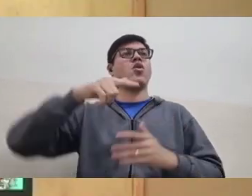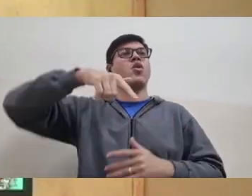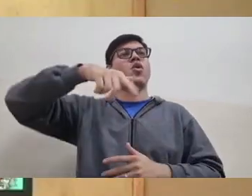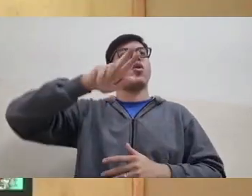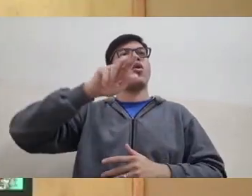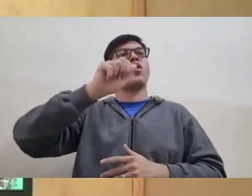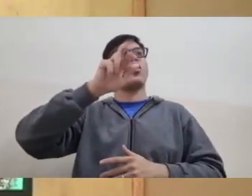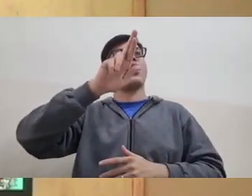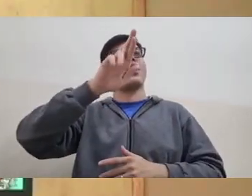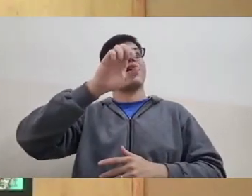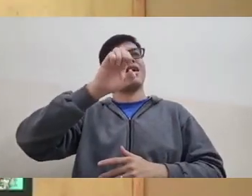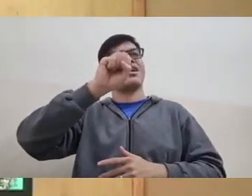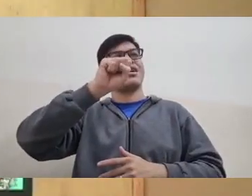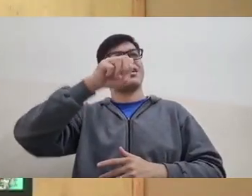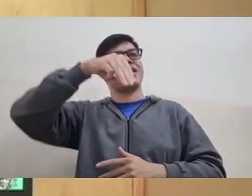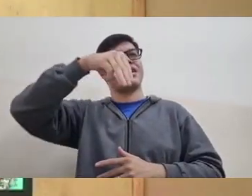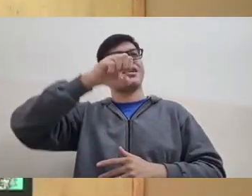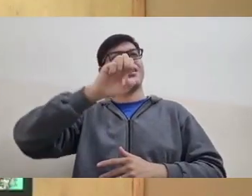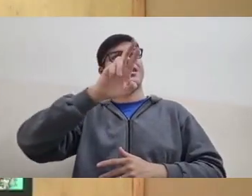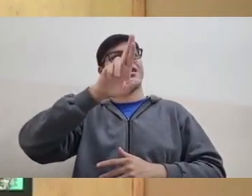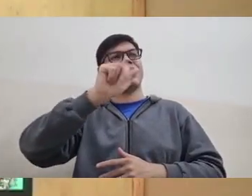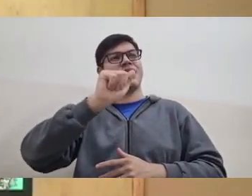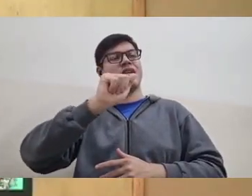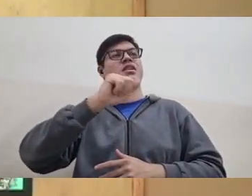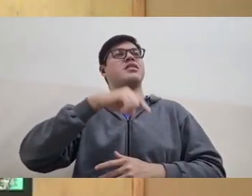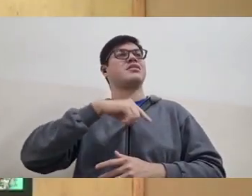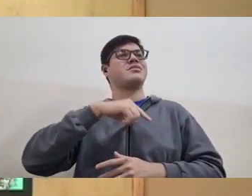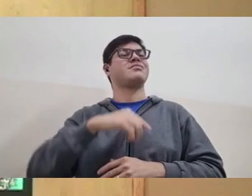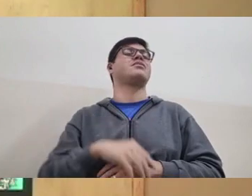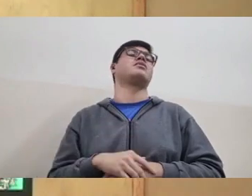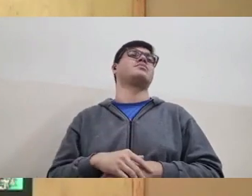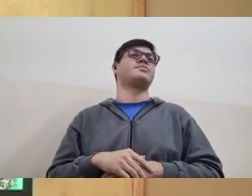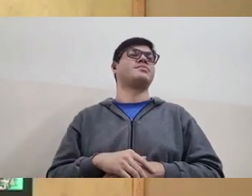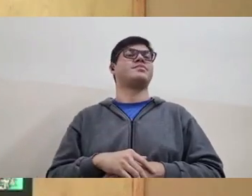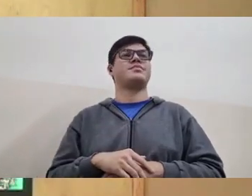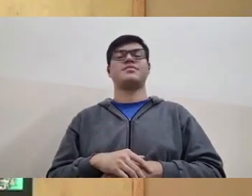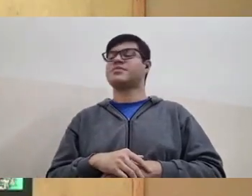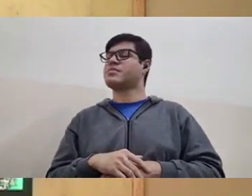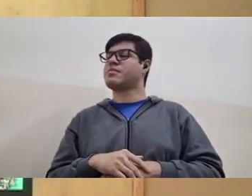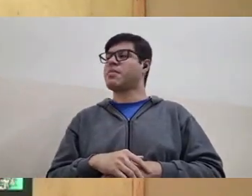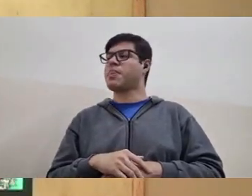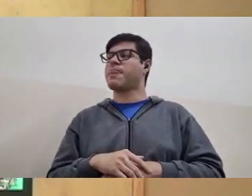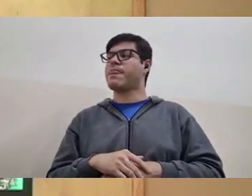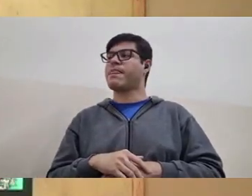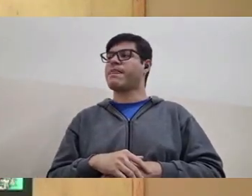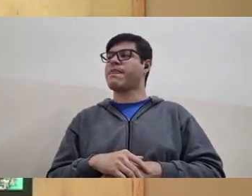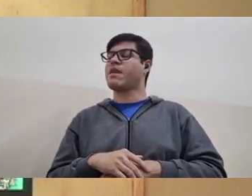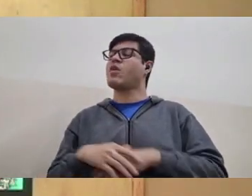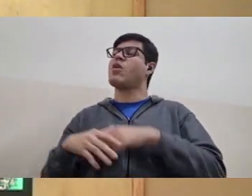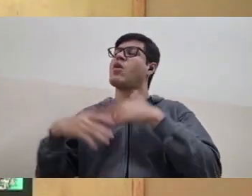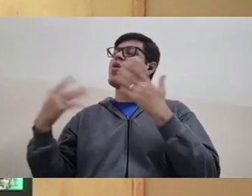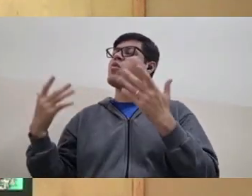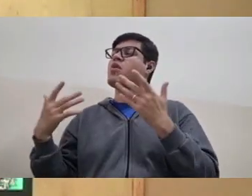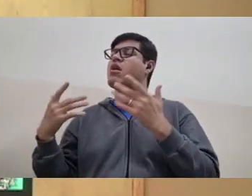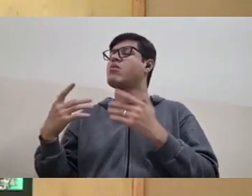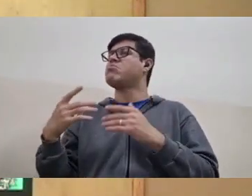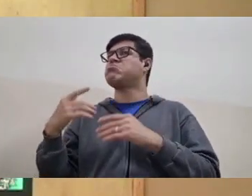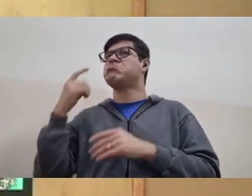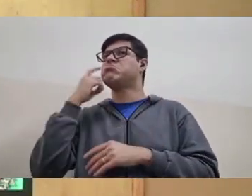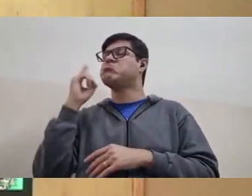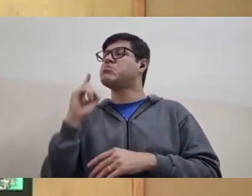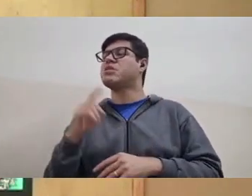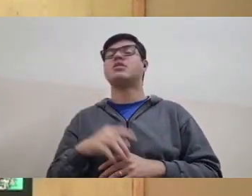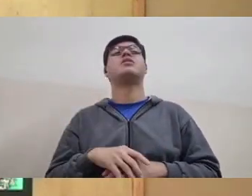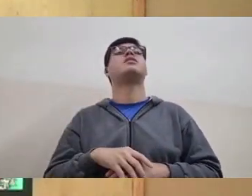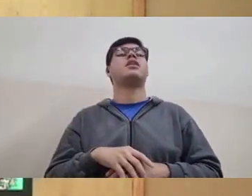árvore? Resedar, vamos ver. Parecido com o quê? E agora, de frente com a Dona Rosa, com a EMEI Dona Rosa,